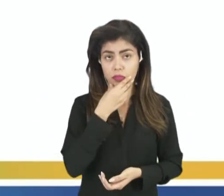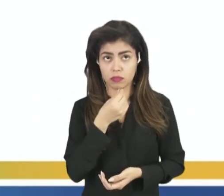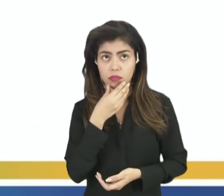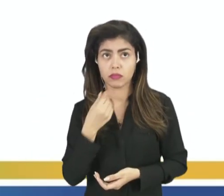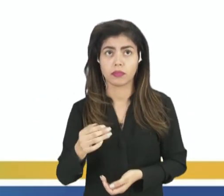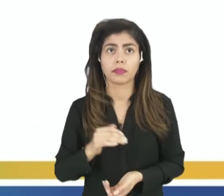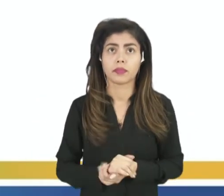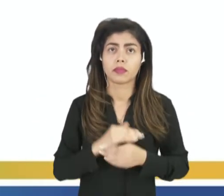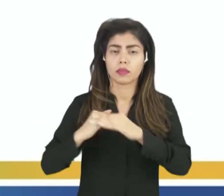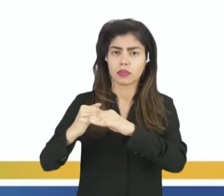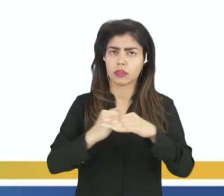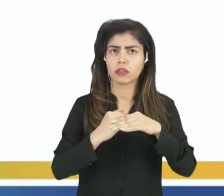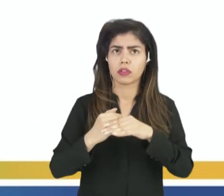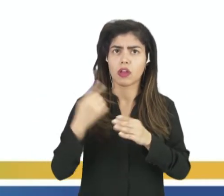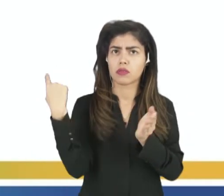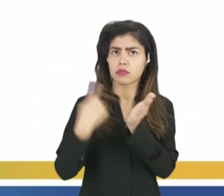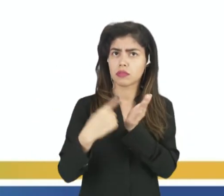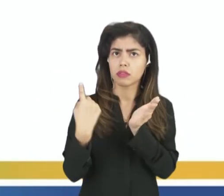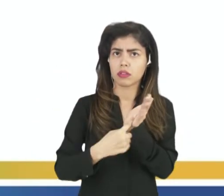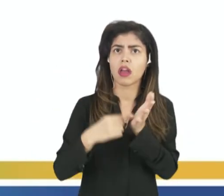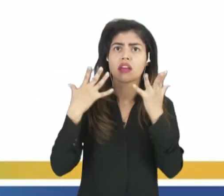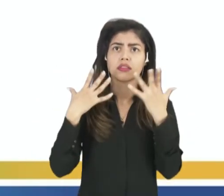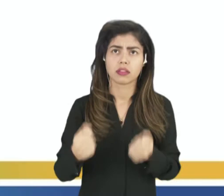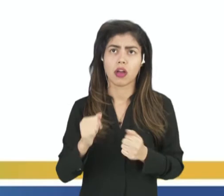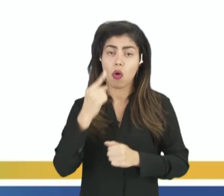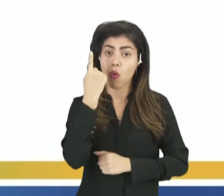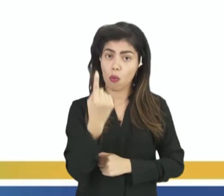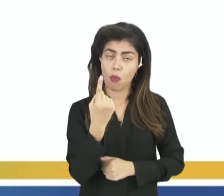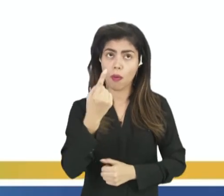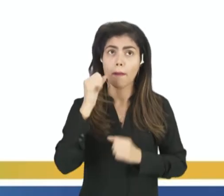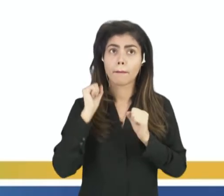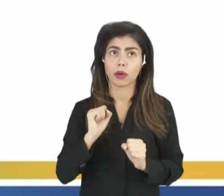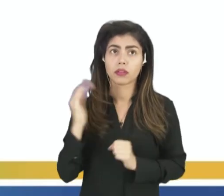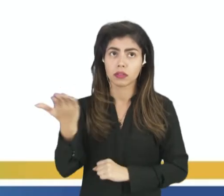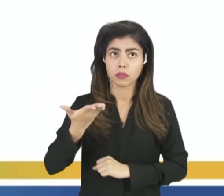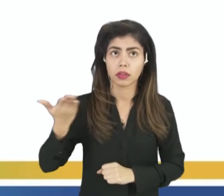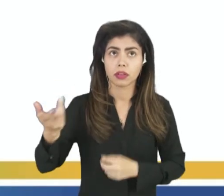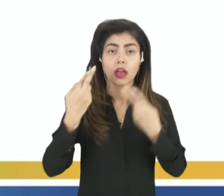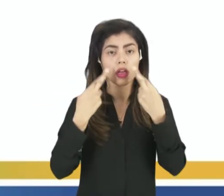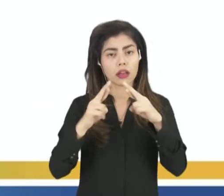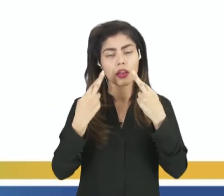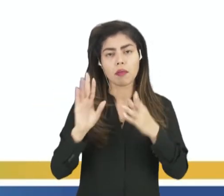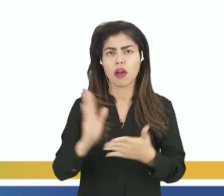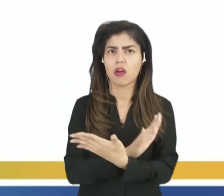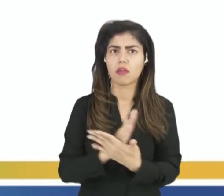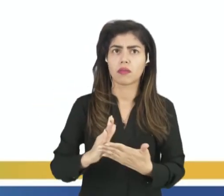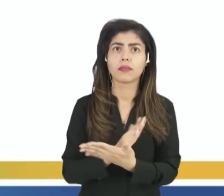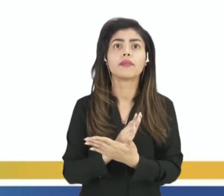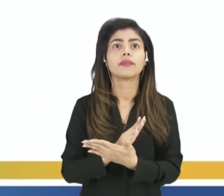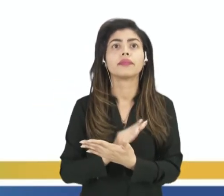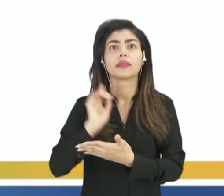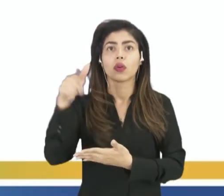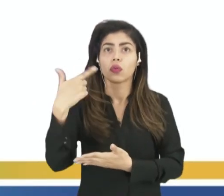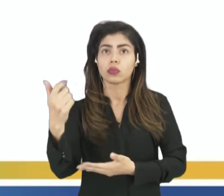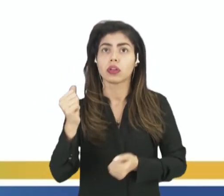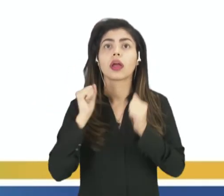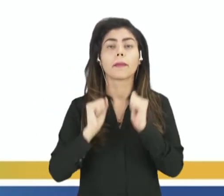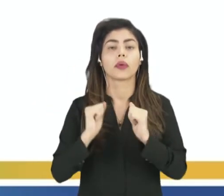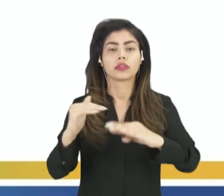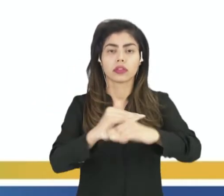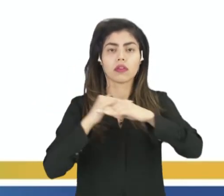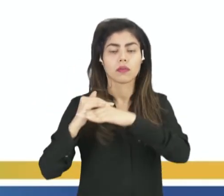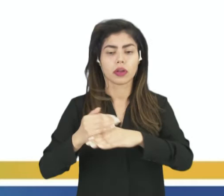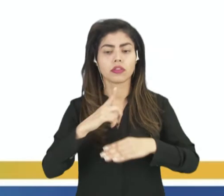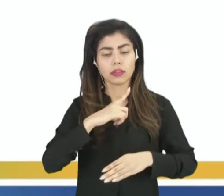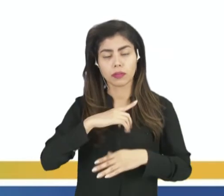homem não é suficientemente considerável para que um deles possa, com base nela, reclamar algum benefício a que outro não possa igualmente